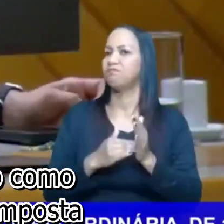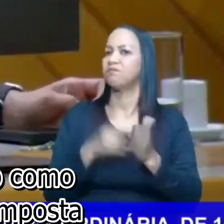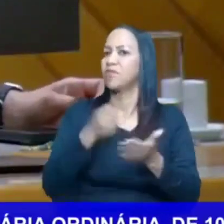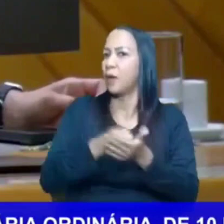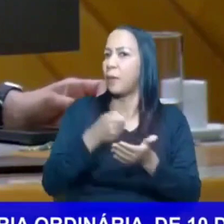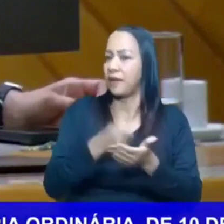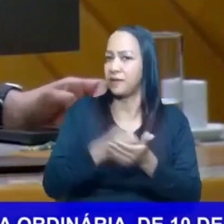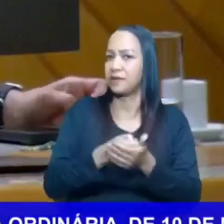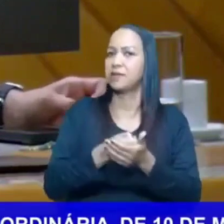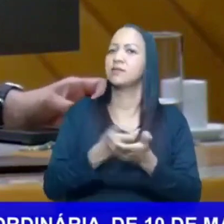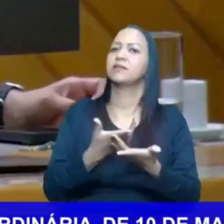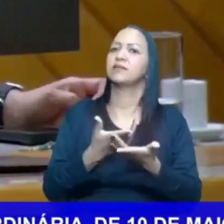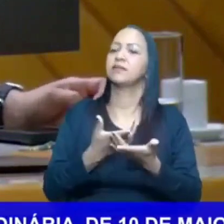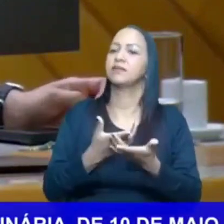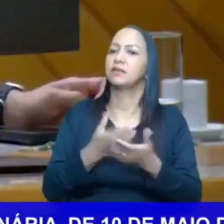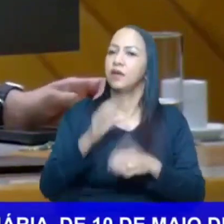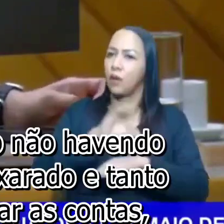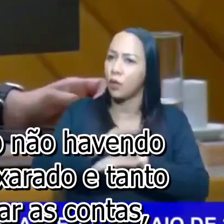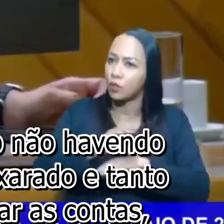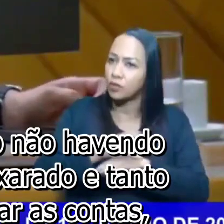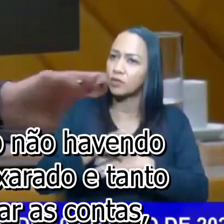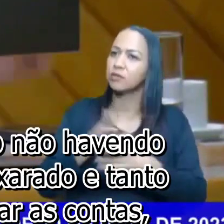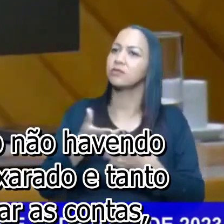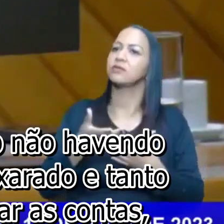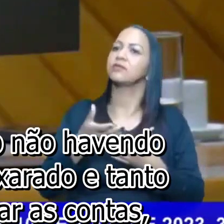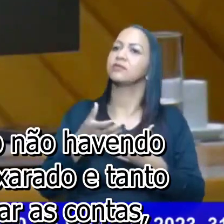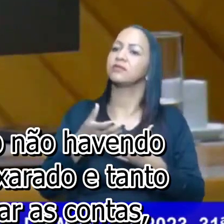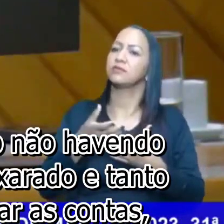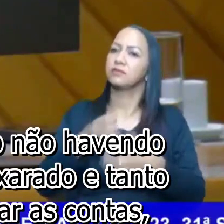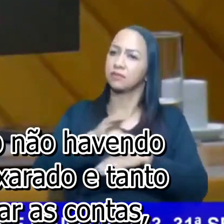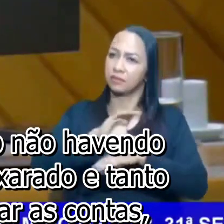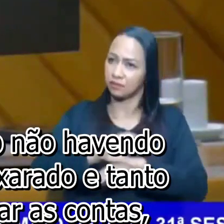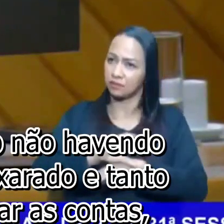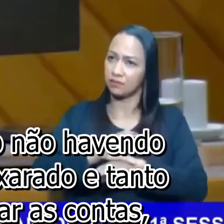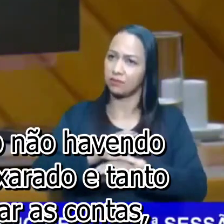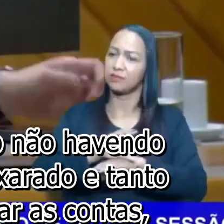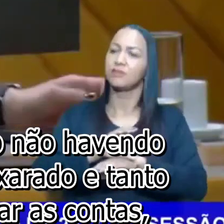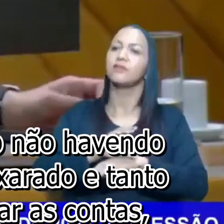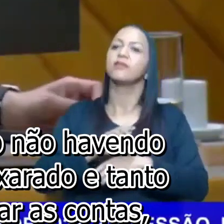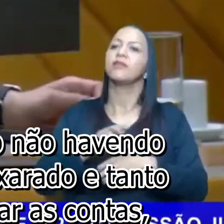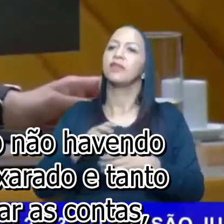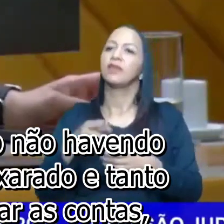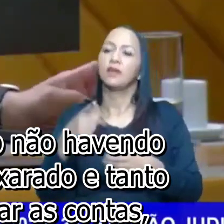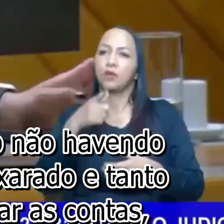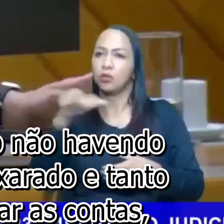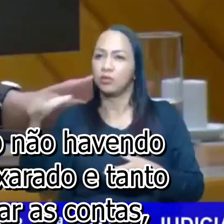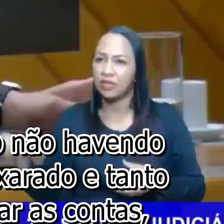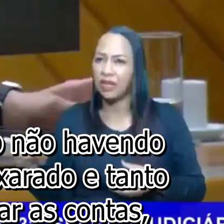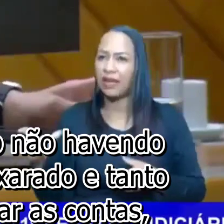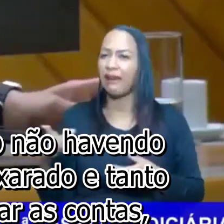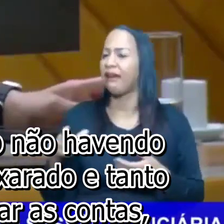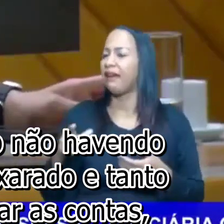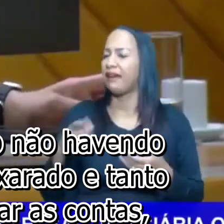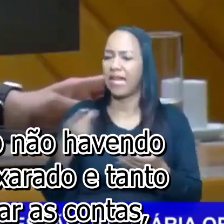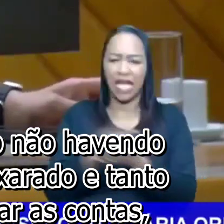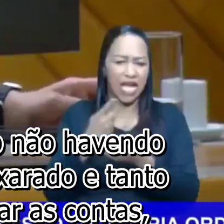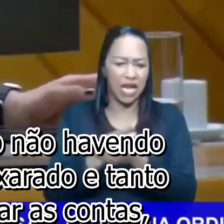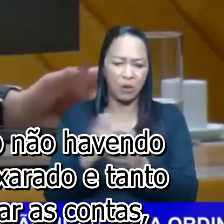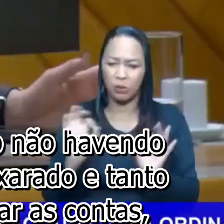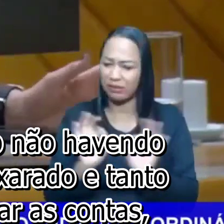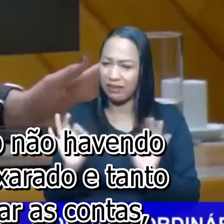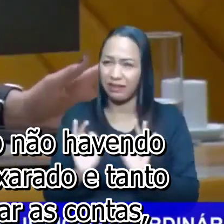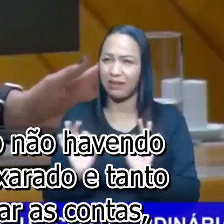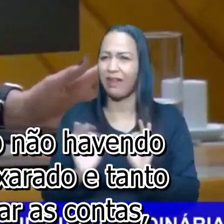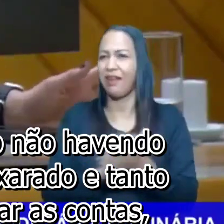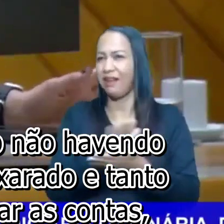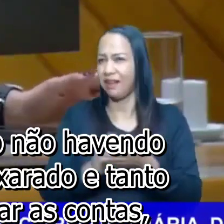obrigação que foi imposta constitucionalmente e que é regulamentada pela resolução do TSE, então, não havendo nenhuma inconsistência,